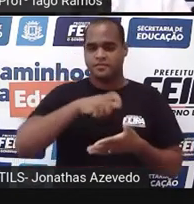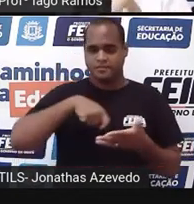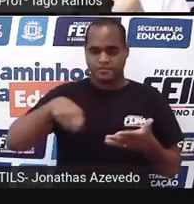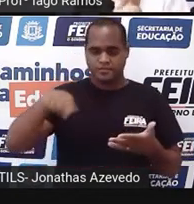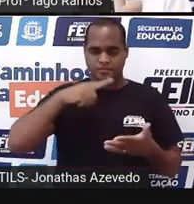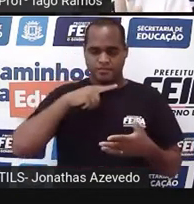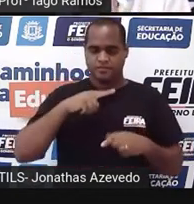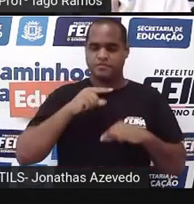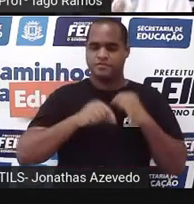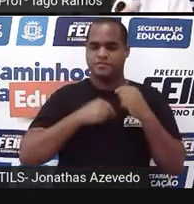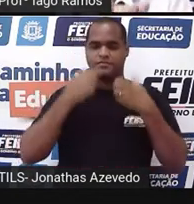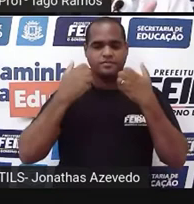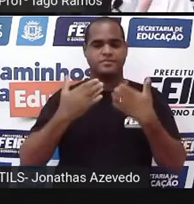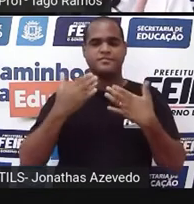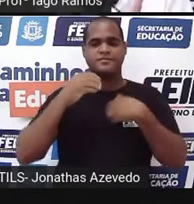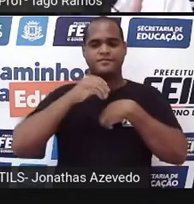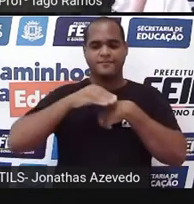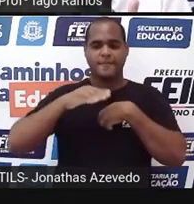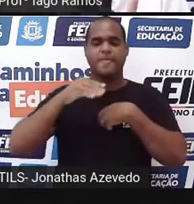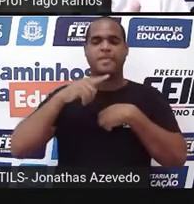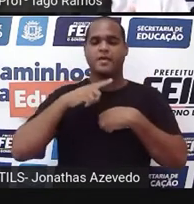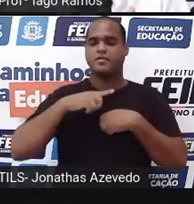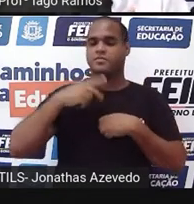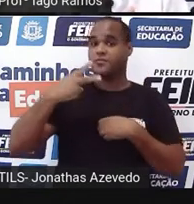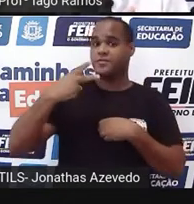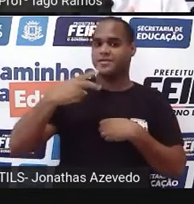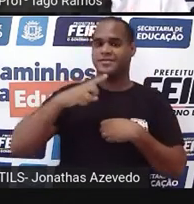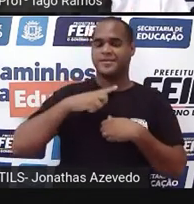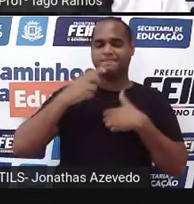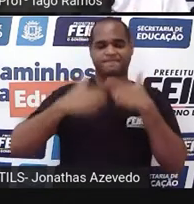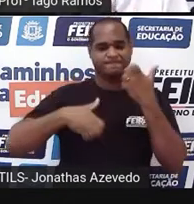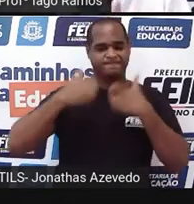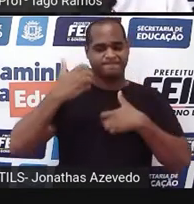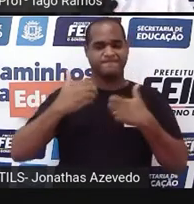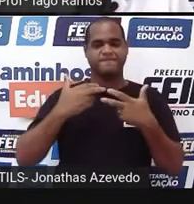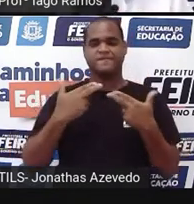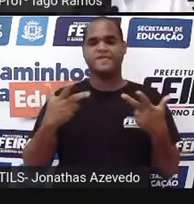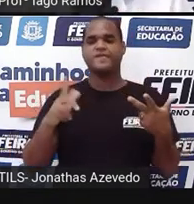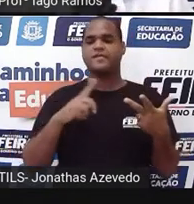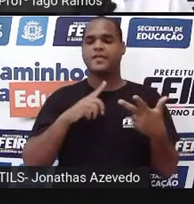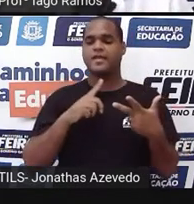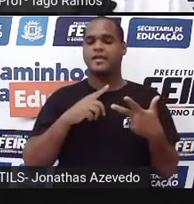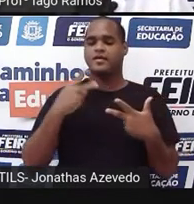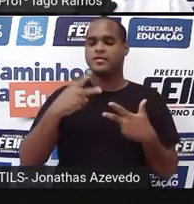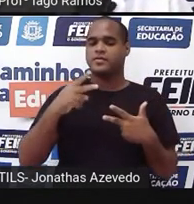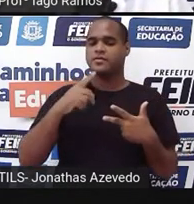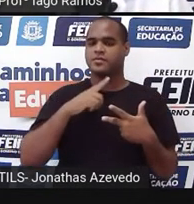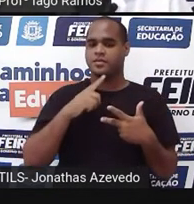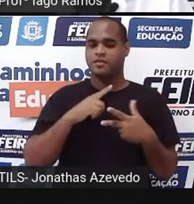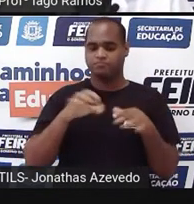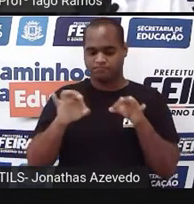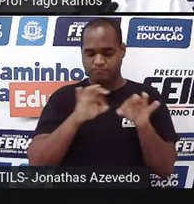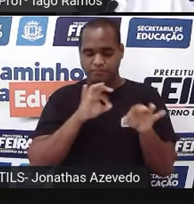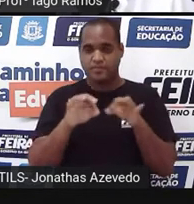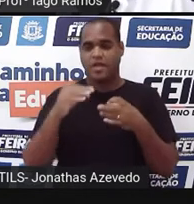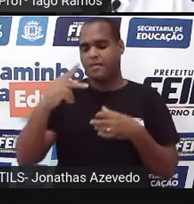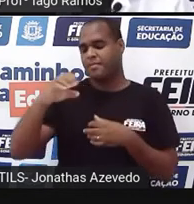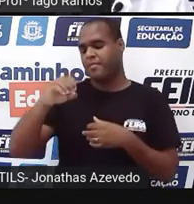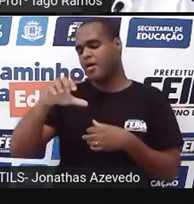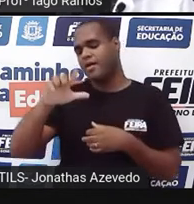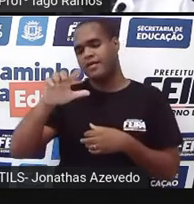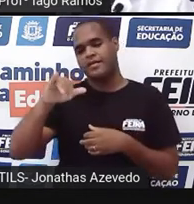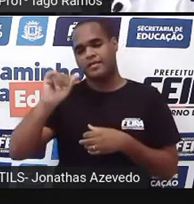A gente leva elas para a segunda fase né o segundo passo do método de resolução de Polly